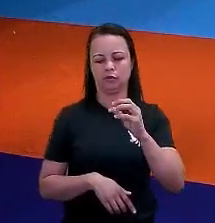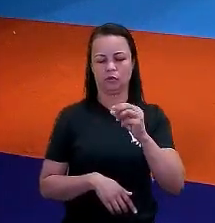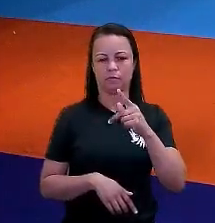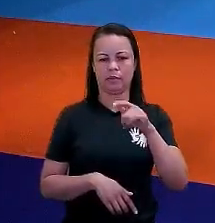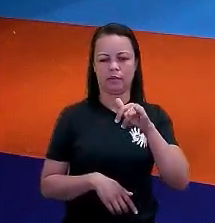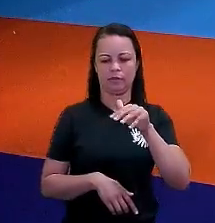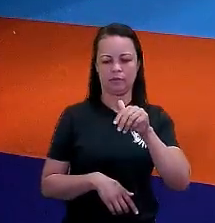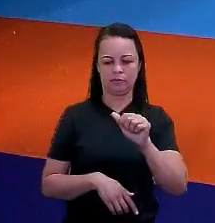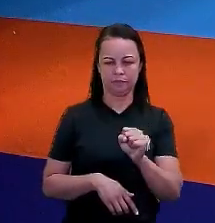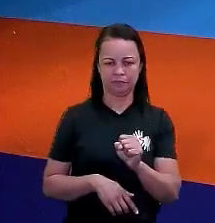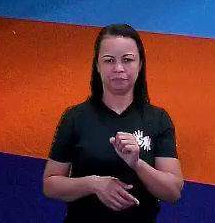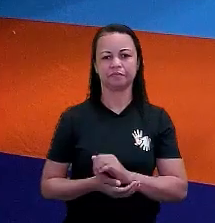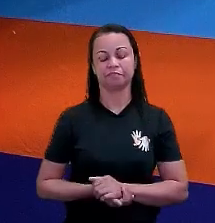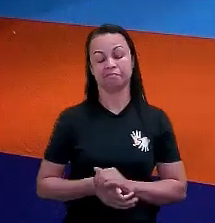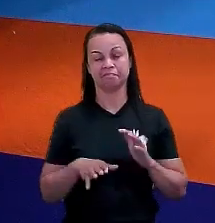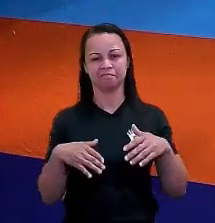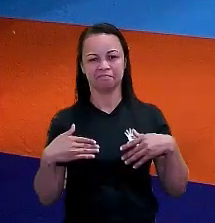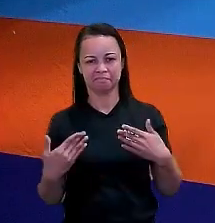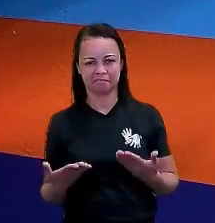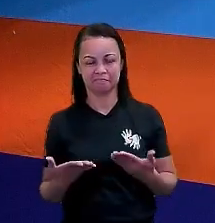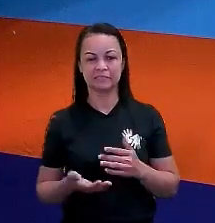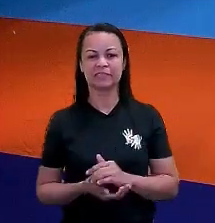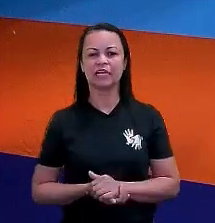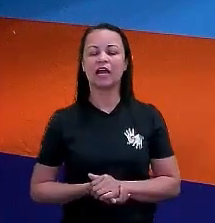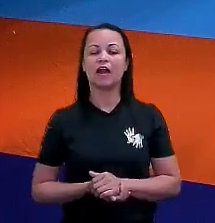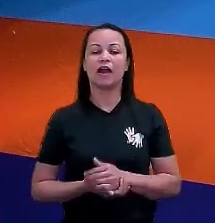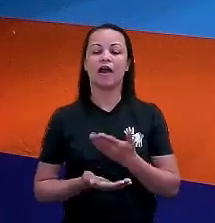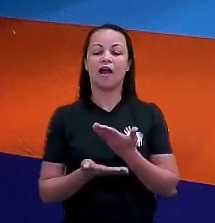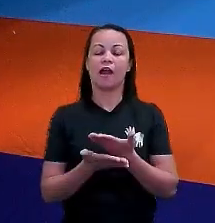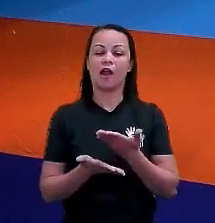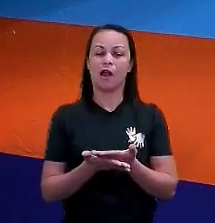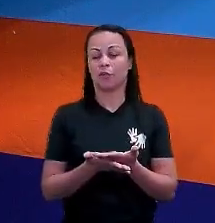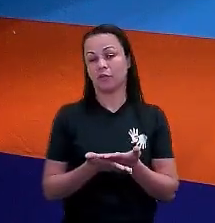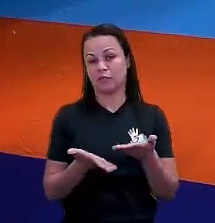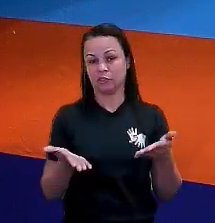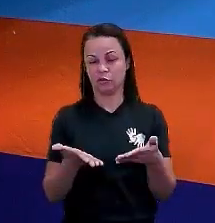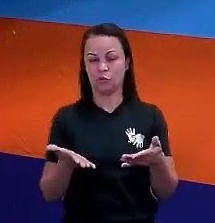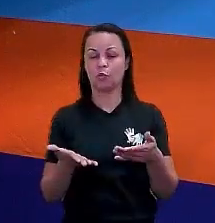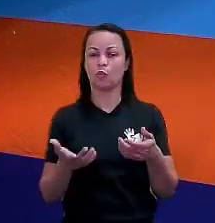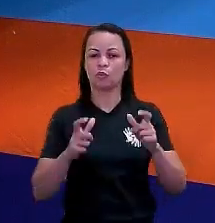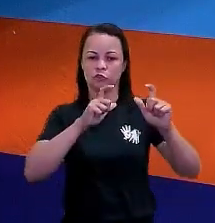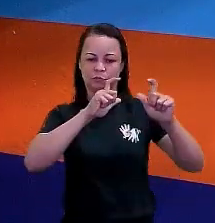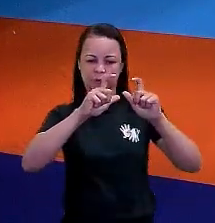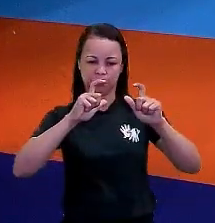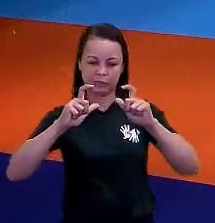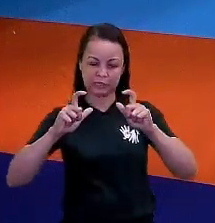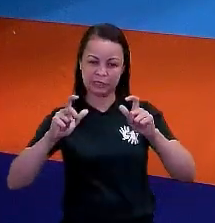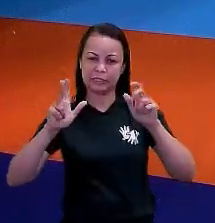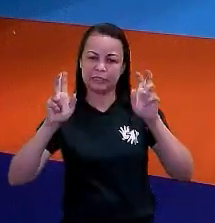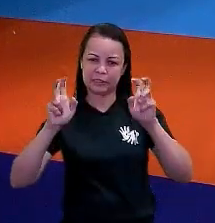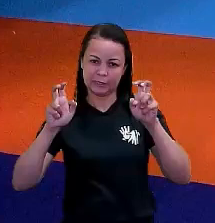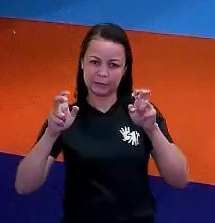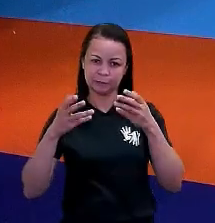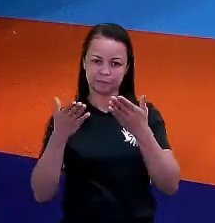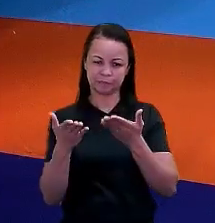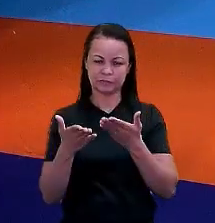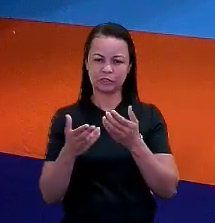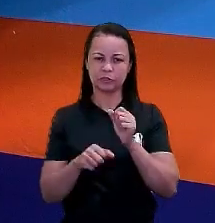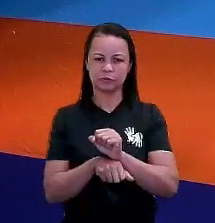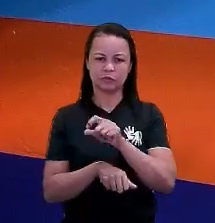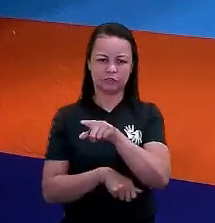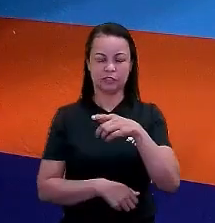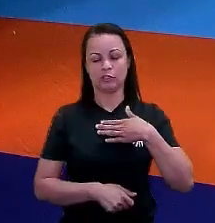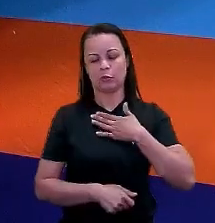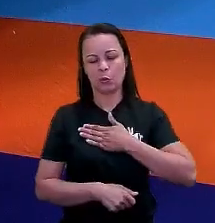tá certo? Então é isso, pessoal, a nossa aula de hoje sobre tirinhas, tá bom? Espero que vocês tenham